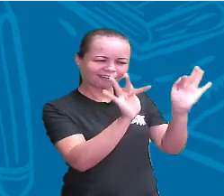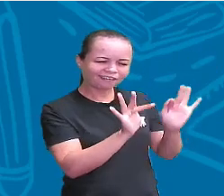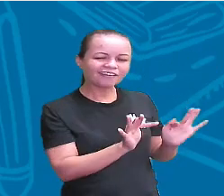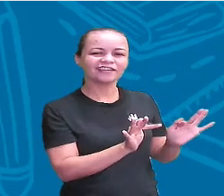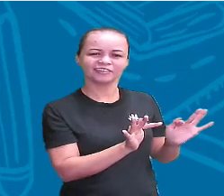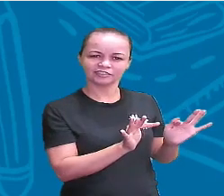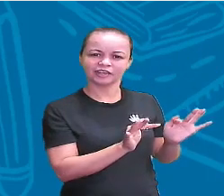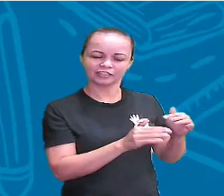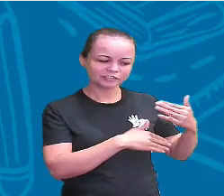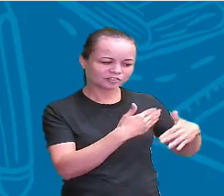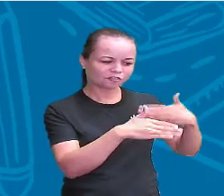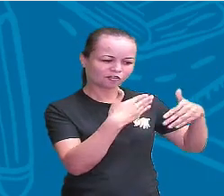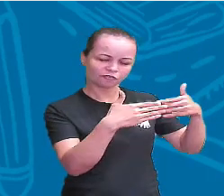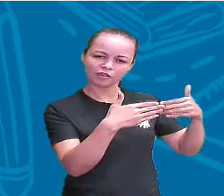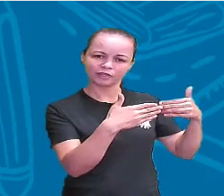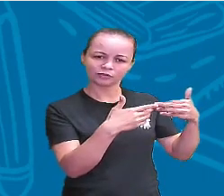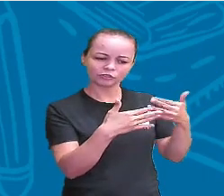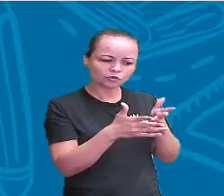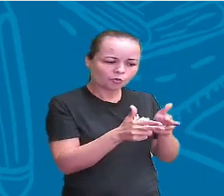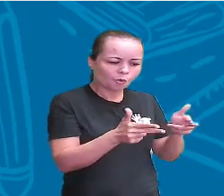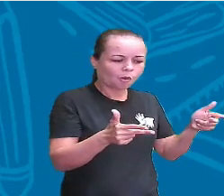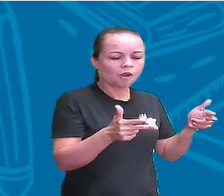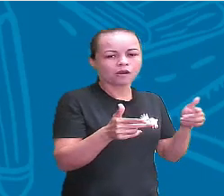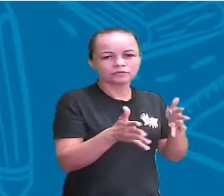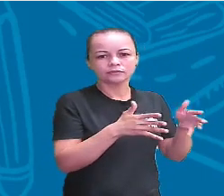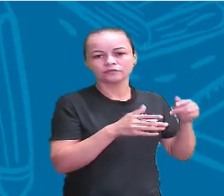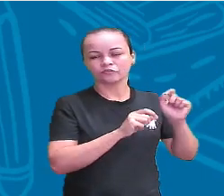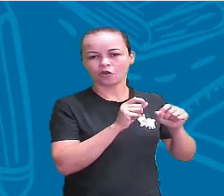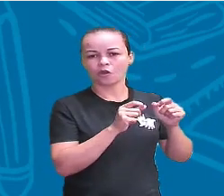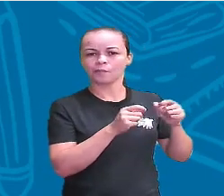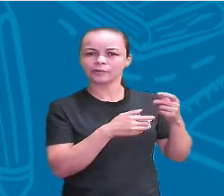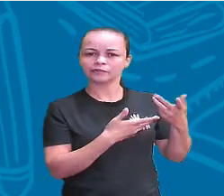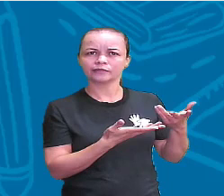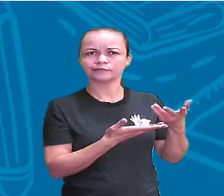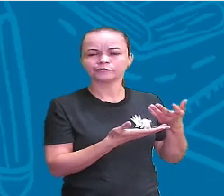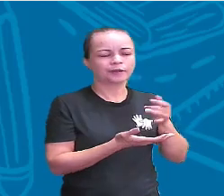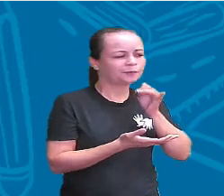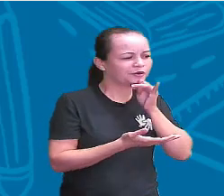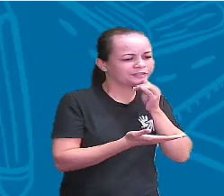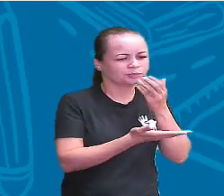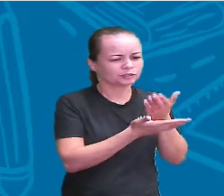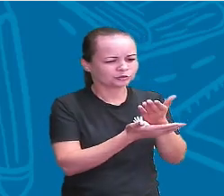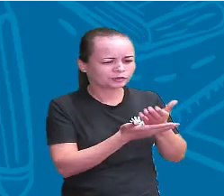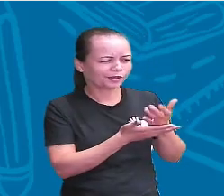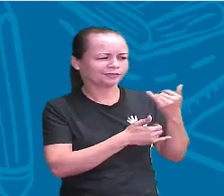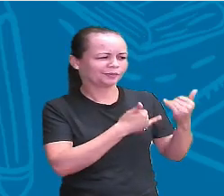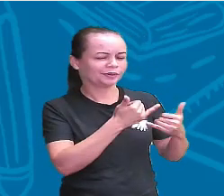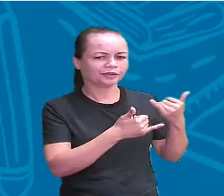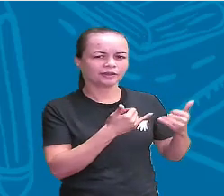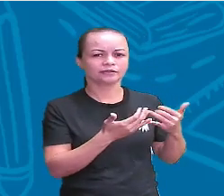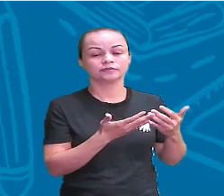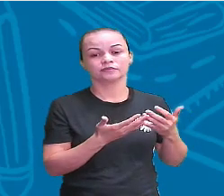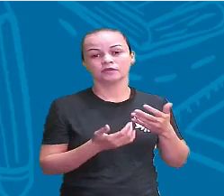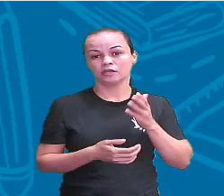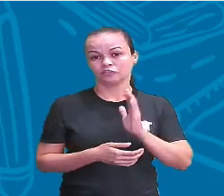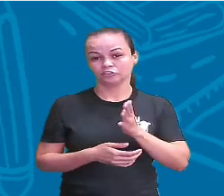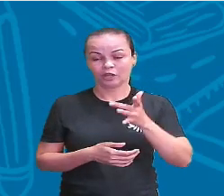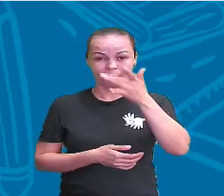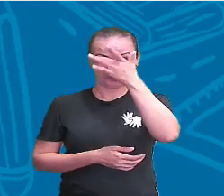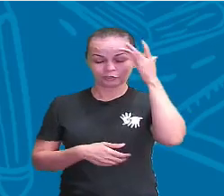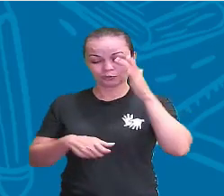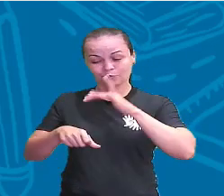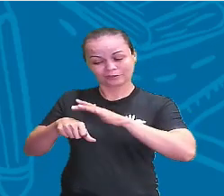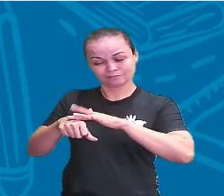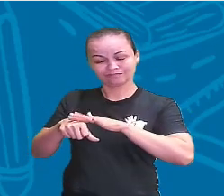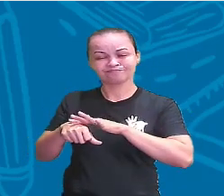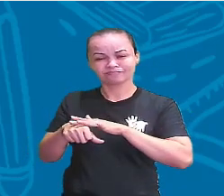desenvolvendo todas as suas atividades de forma adequada, está estudando, está brincando, né? Já uma pessoa que está